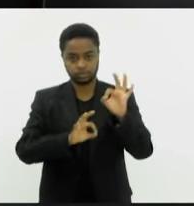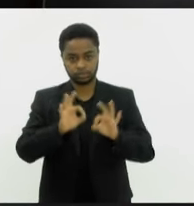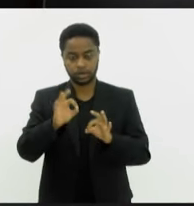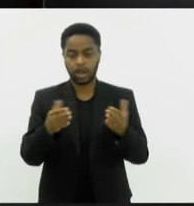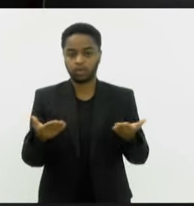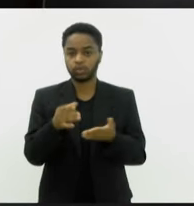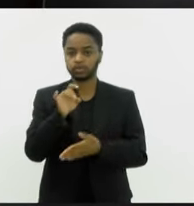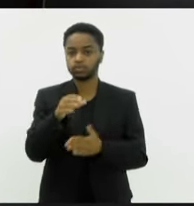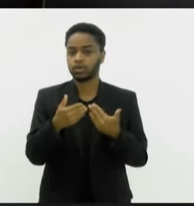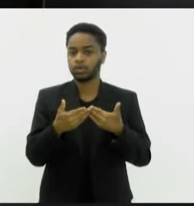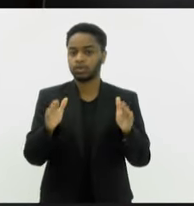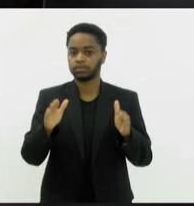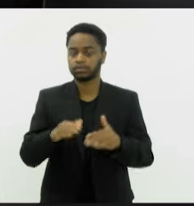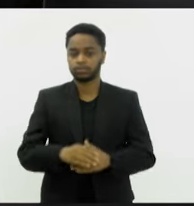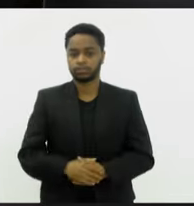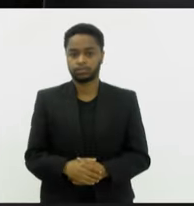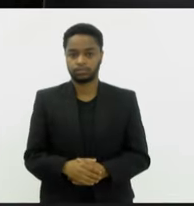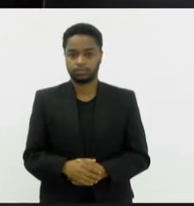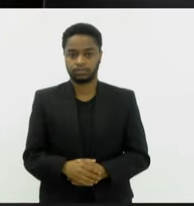de abertura